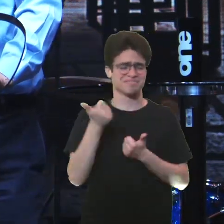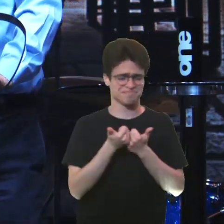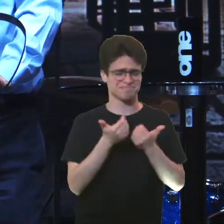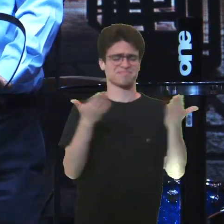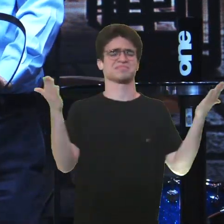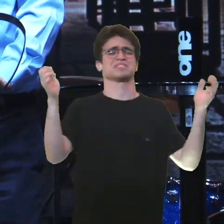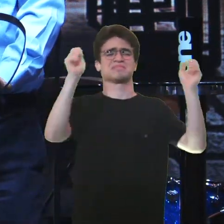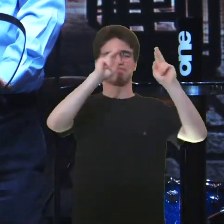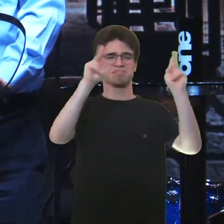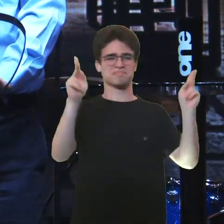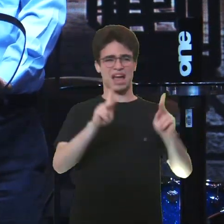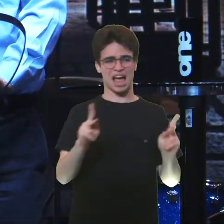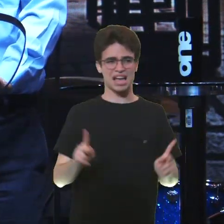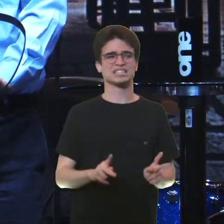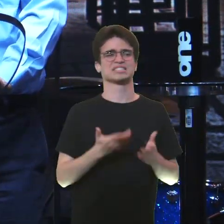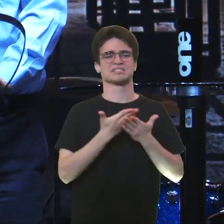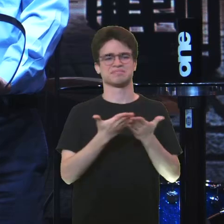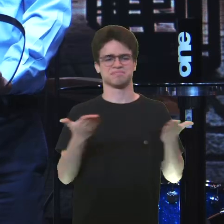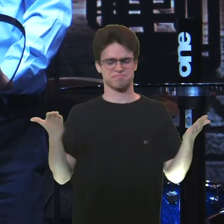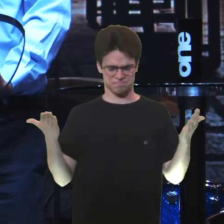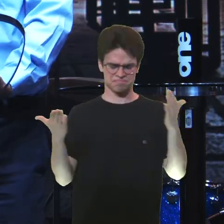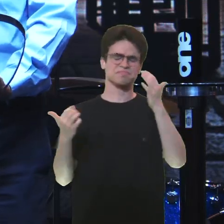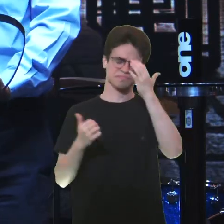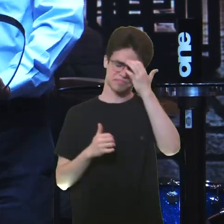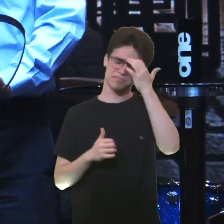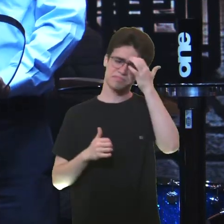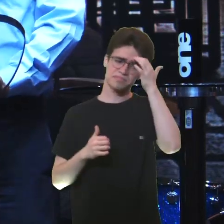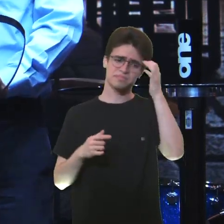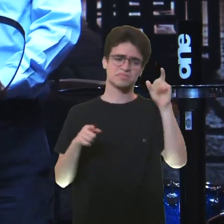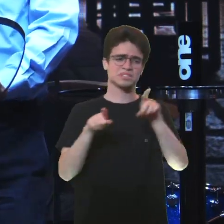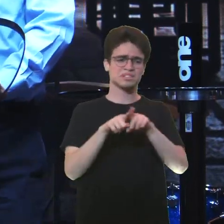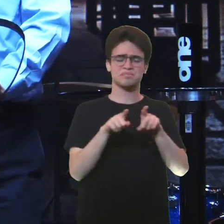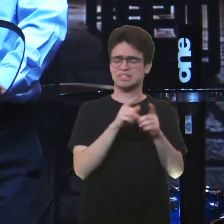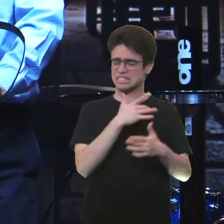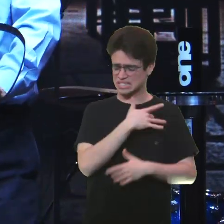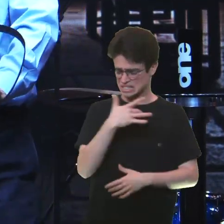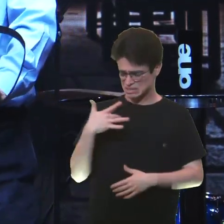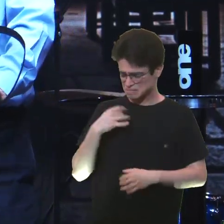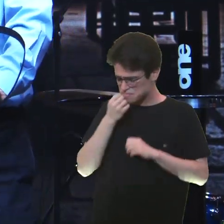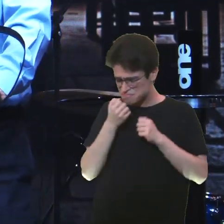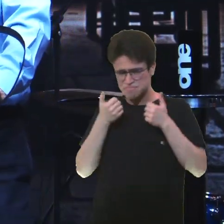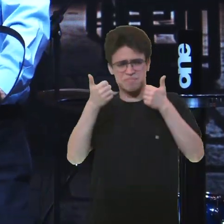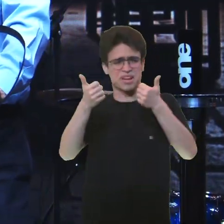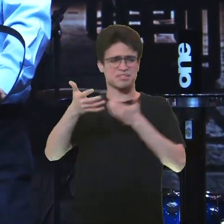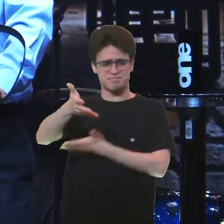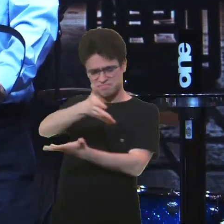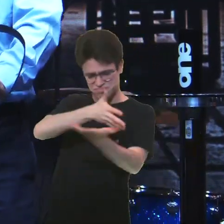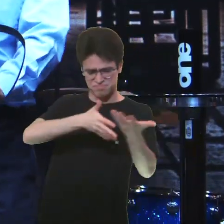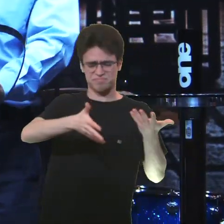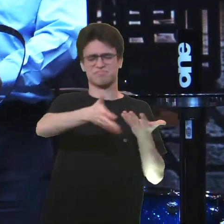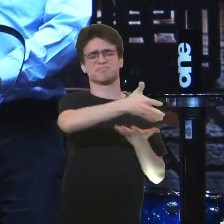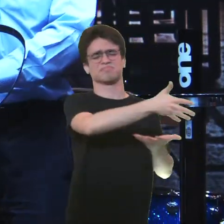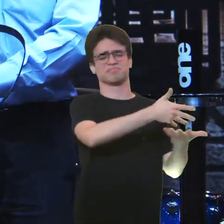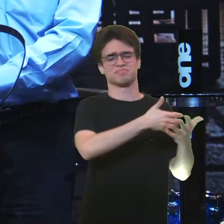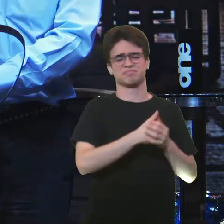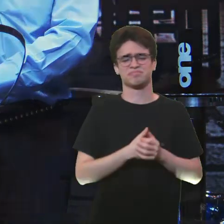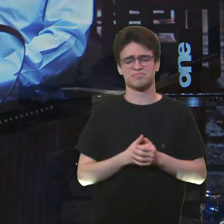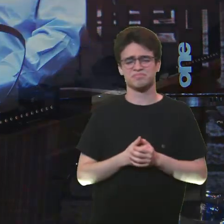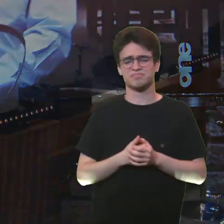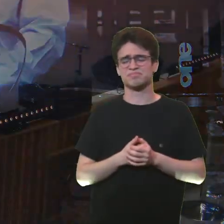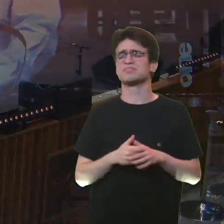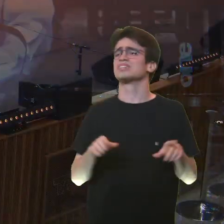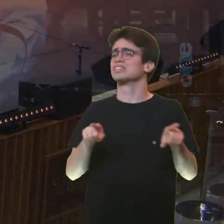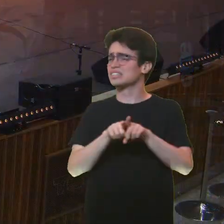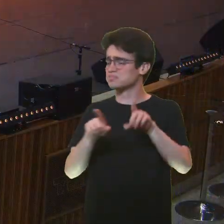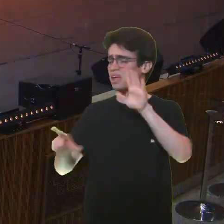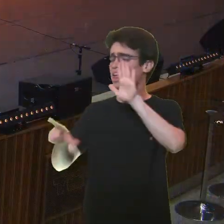trabalharemos pela paz da nossa cidade, por el bienestar común, pelo bem-estar comum, por leyes que nos beneficien